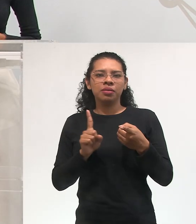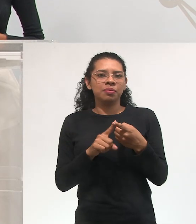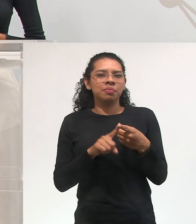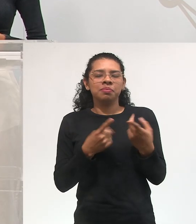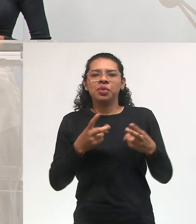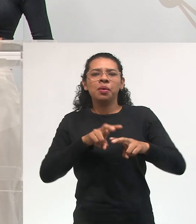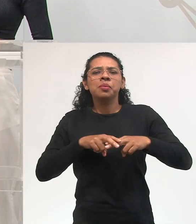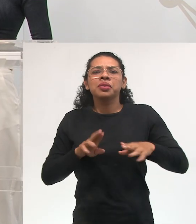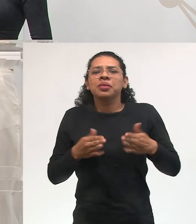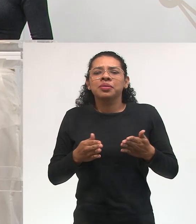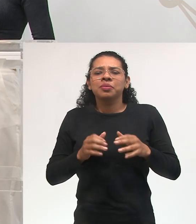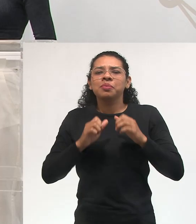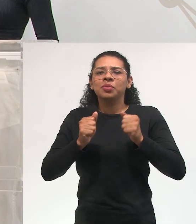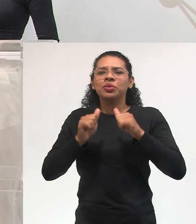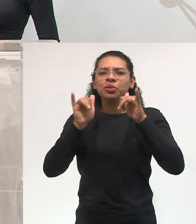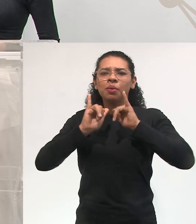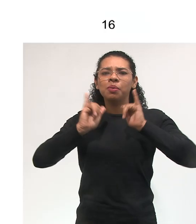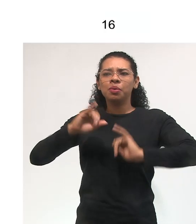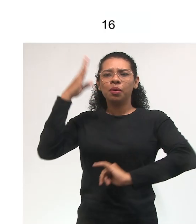por exemplo.